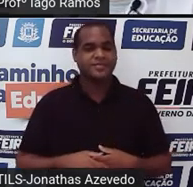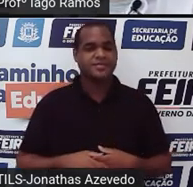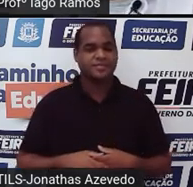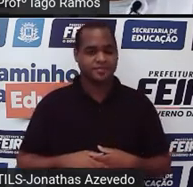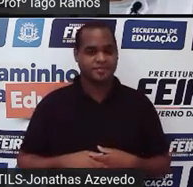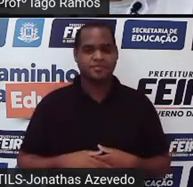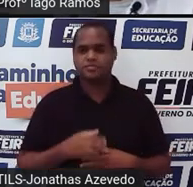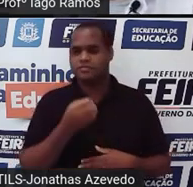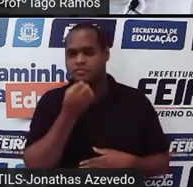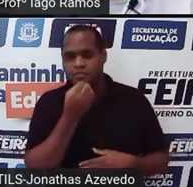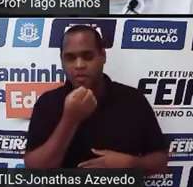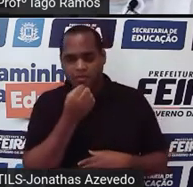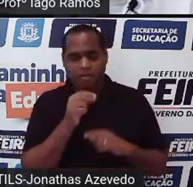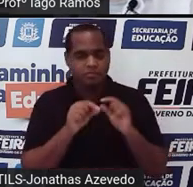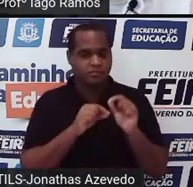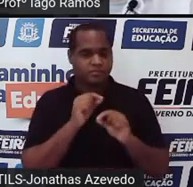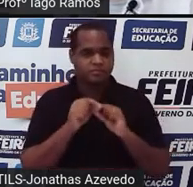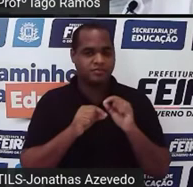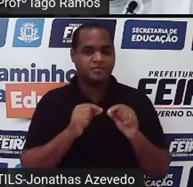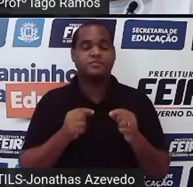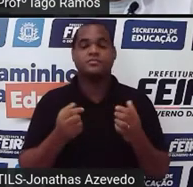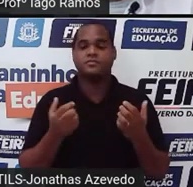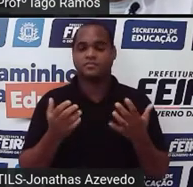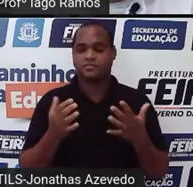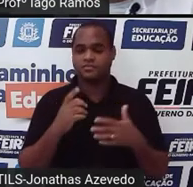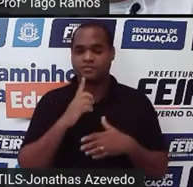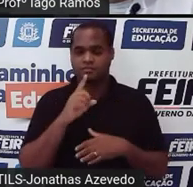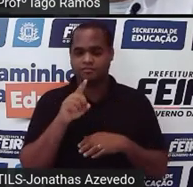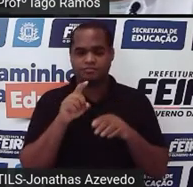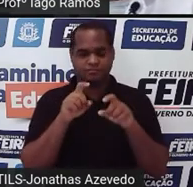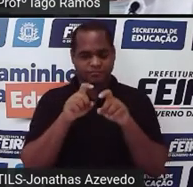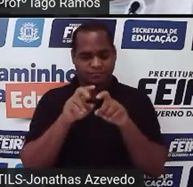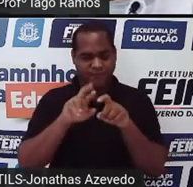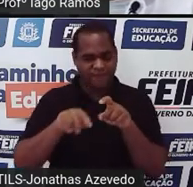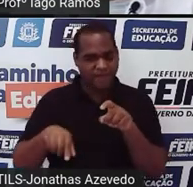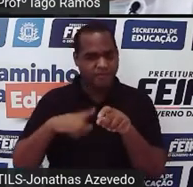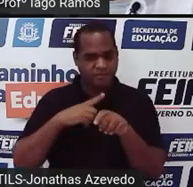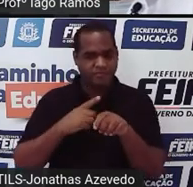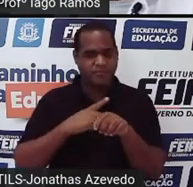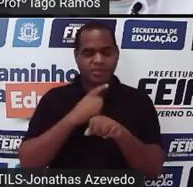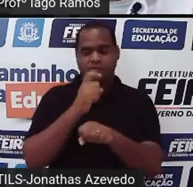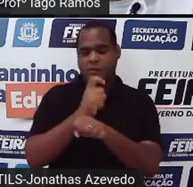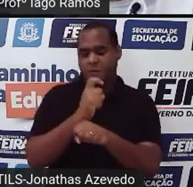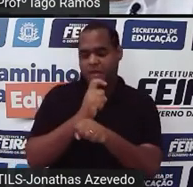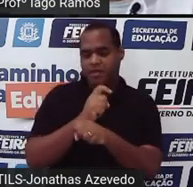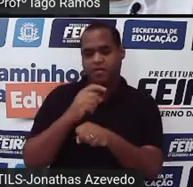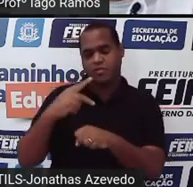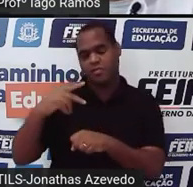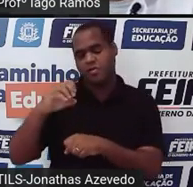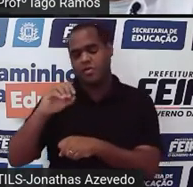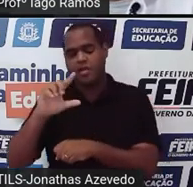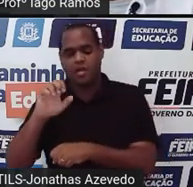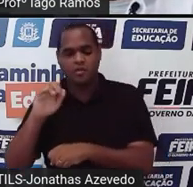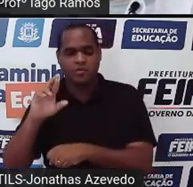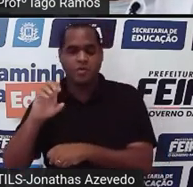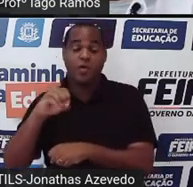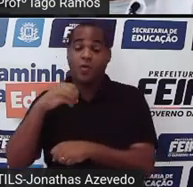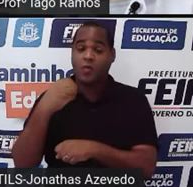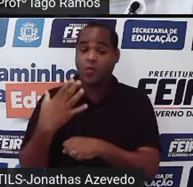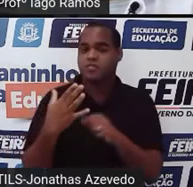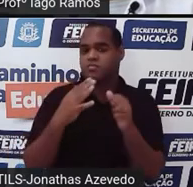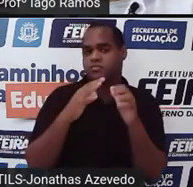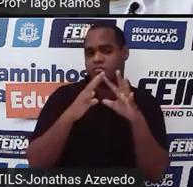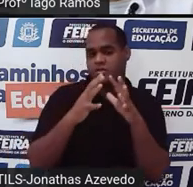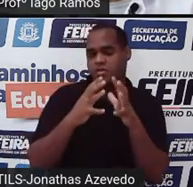bom que que acontece todo sólido geométrico seja ele poliedro e um corpo redondo ou